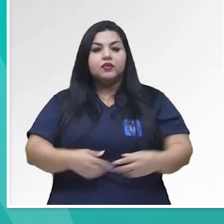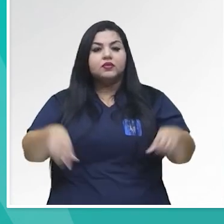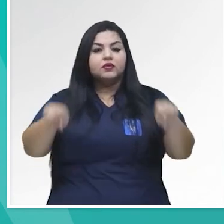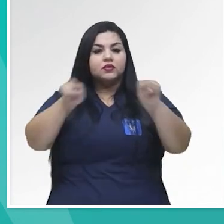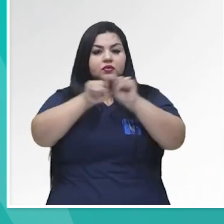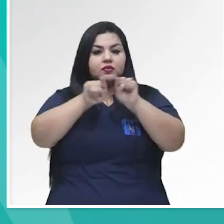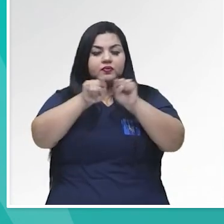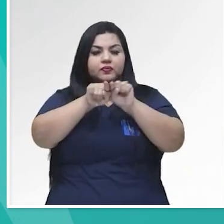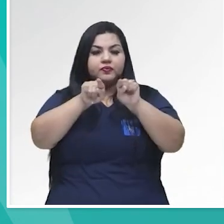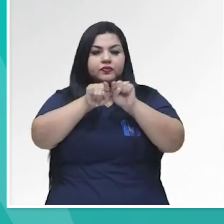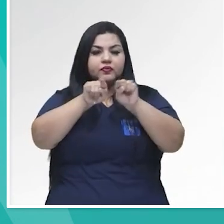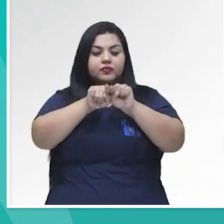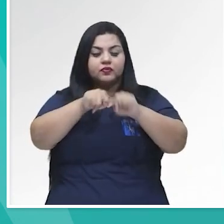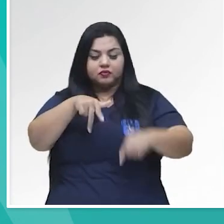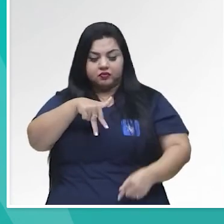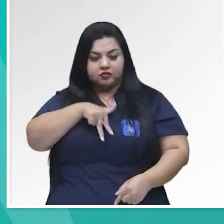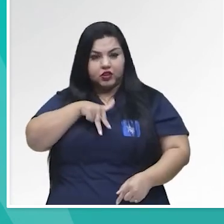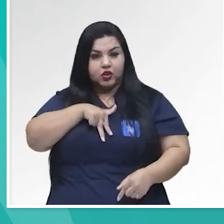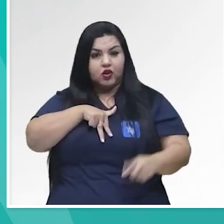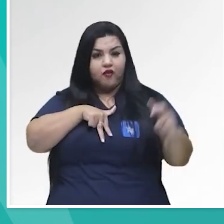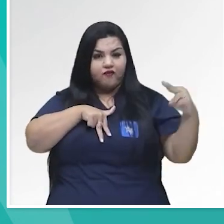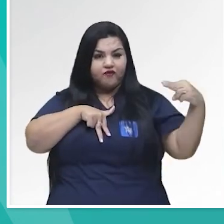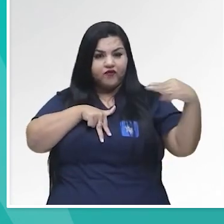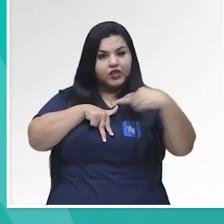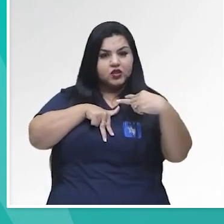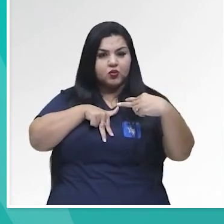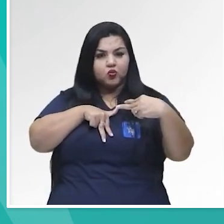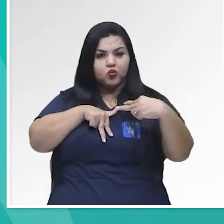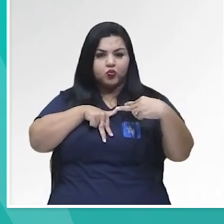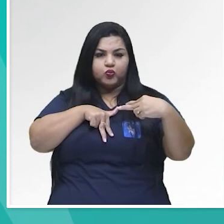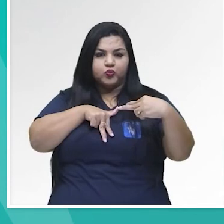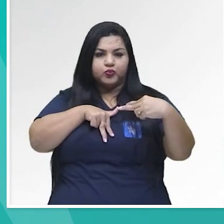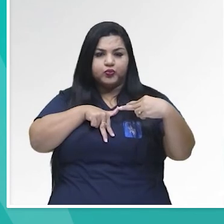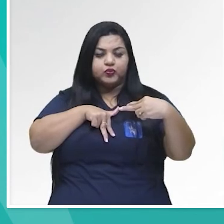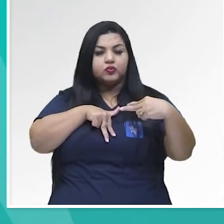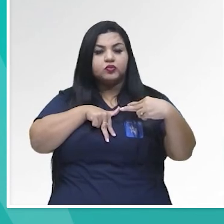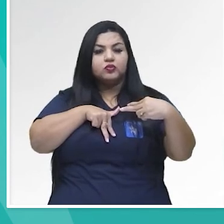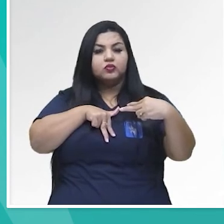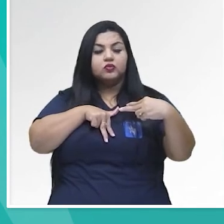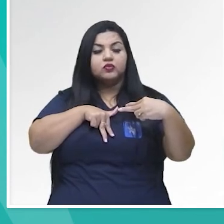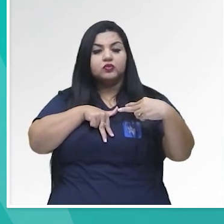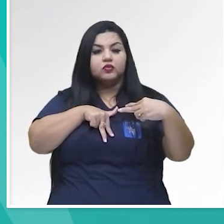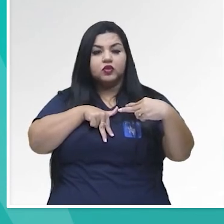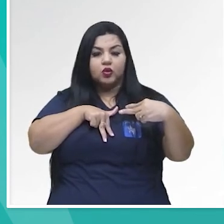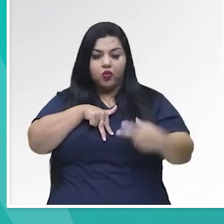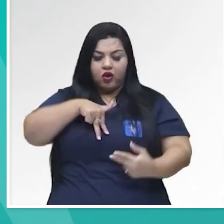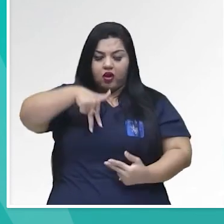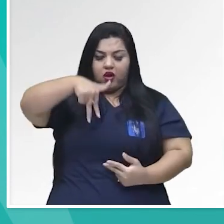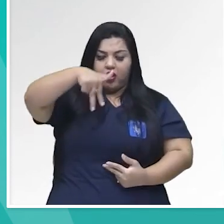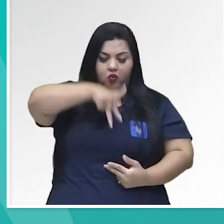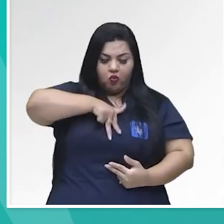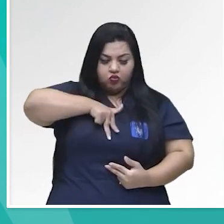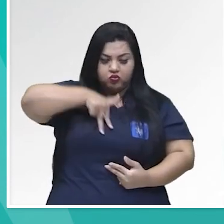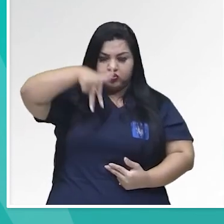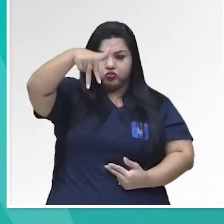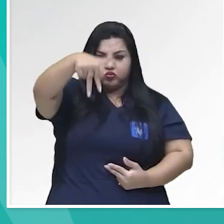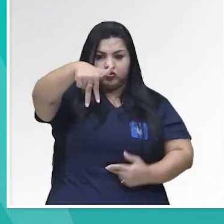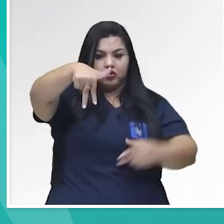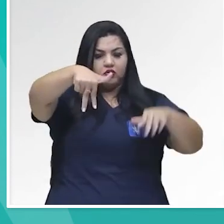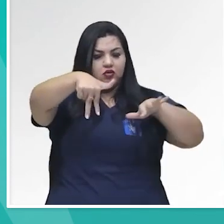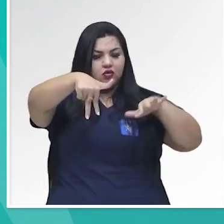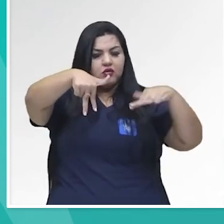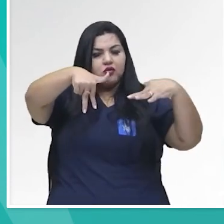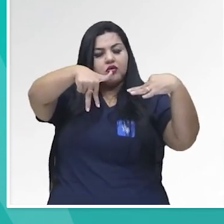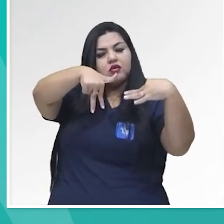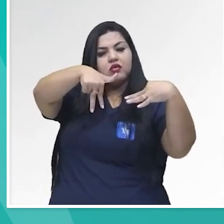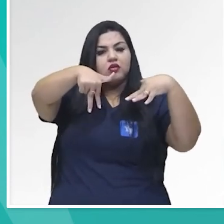visão antropocêntrica, também. E o homem como centro do universo, né? E aí, de